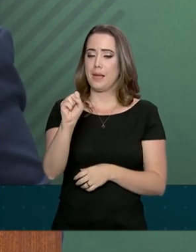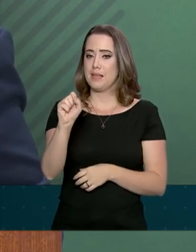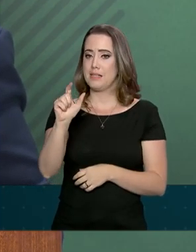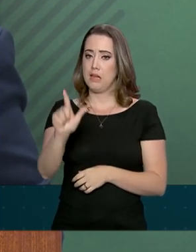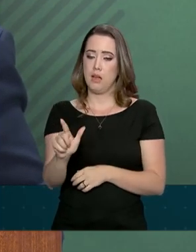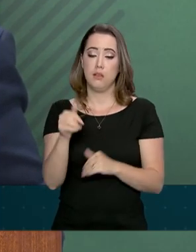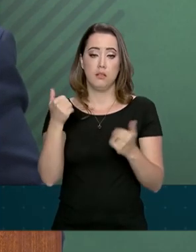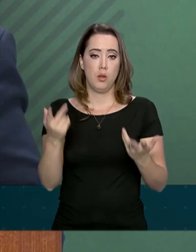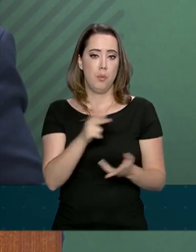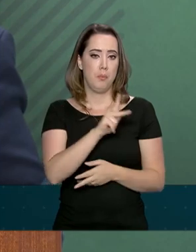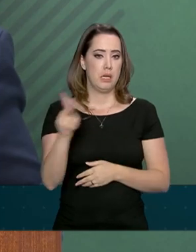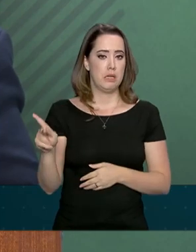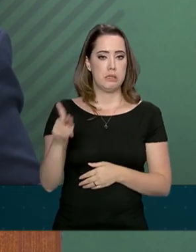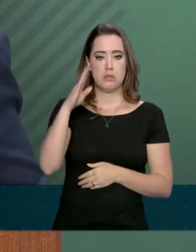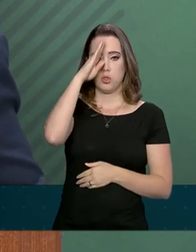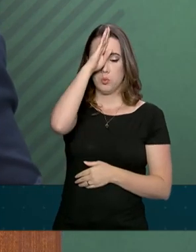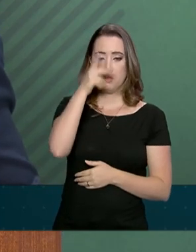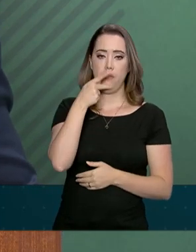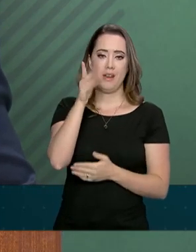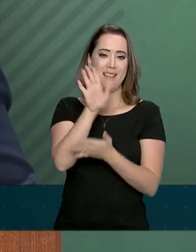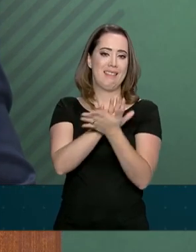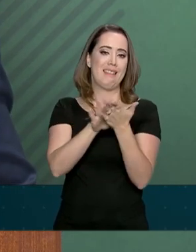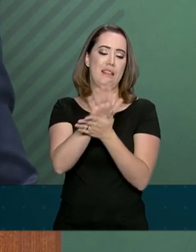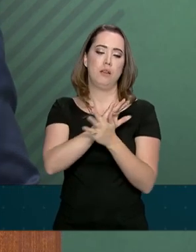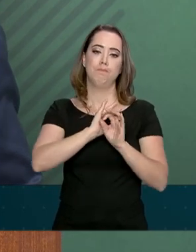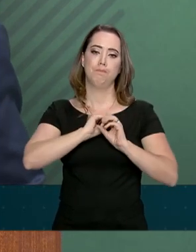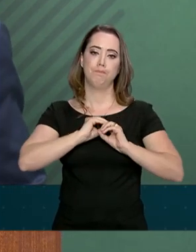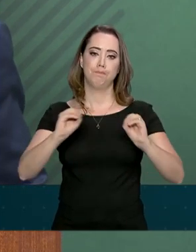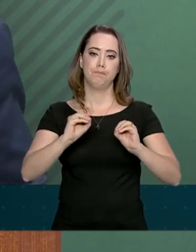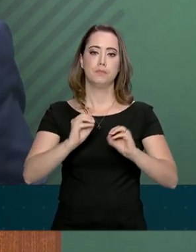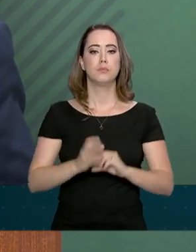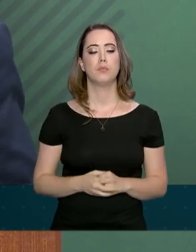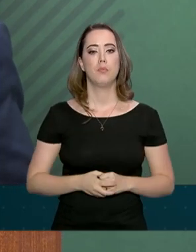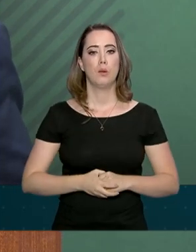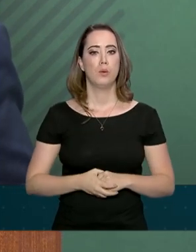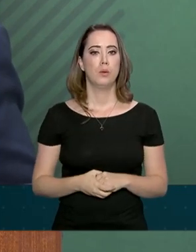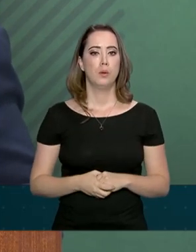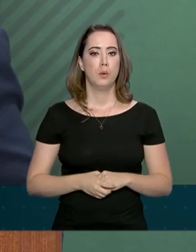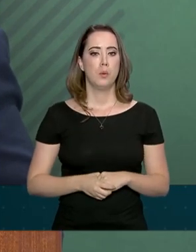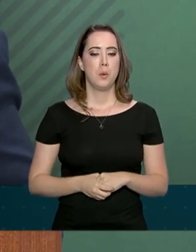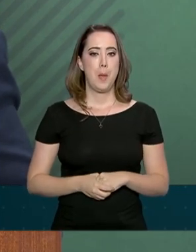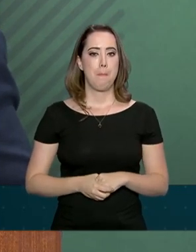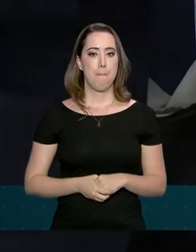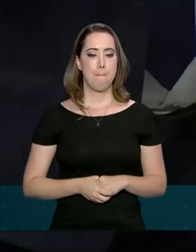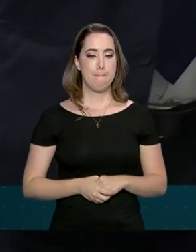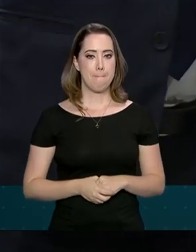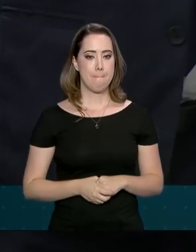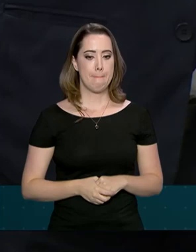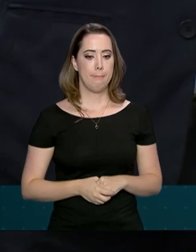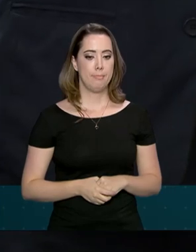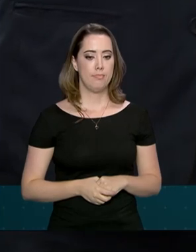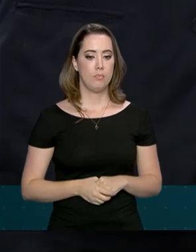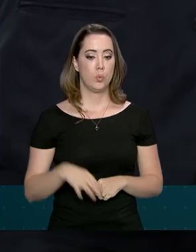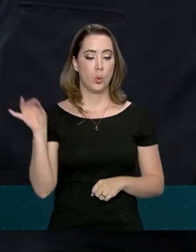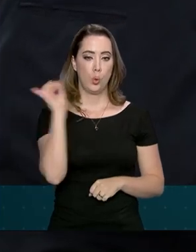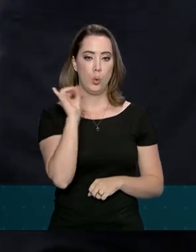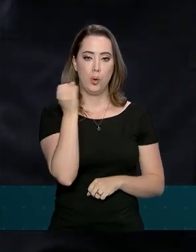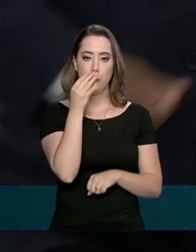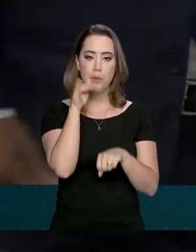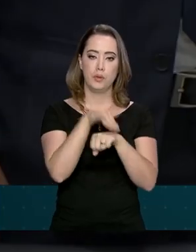dito isso o presidente não nada mais comentar a boa noite porta voz que o avançado